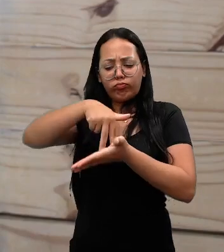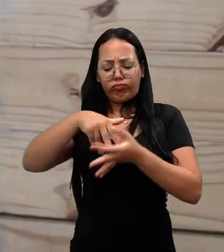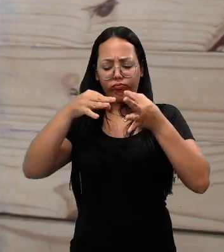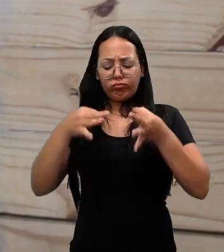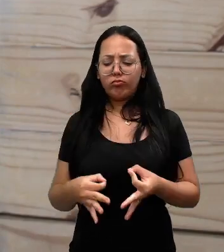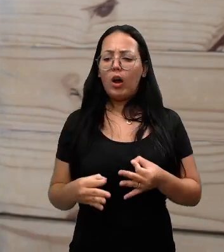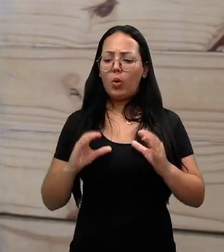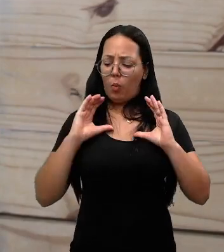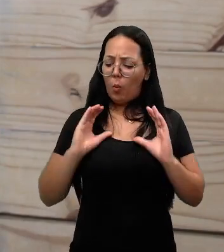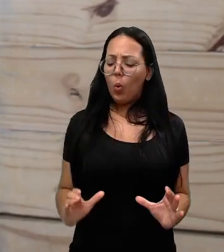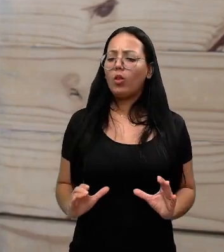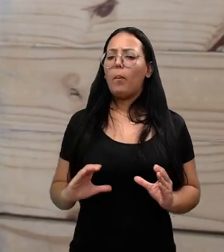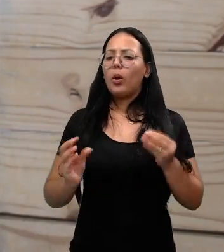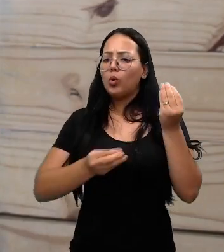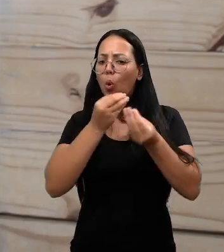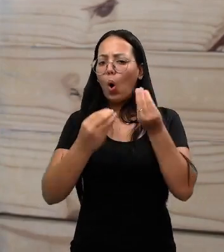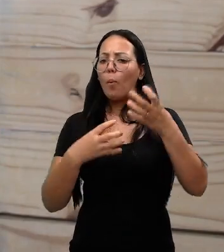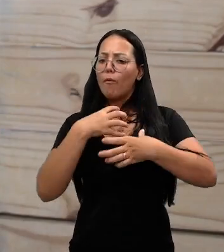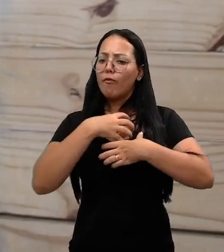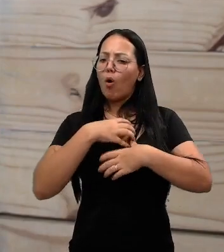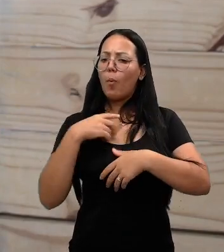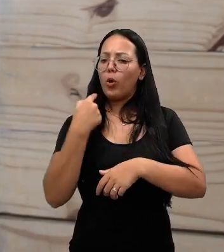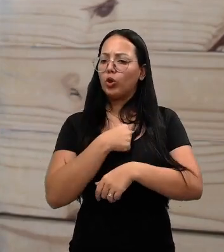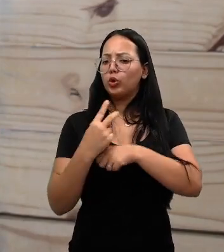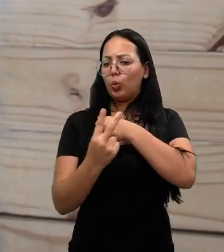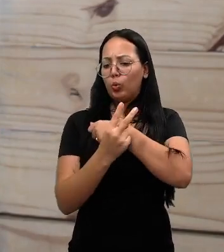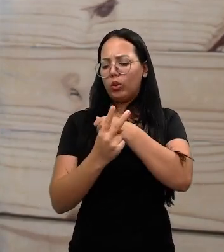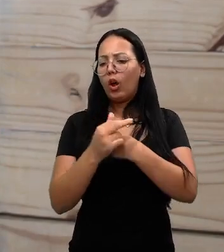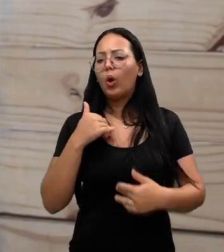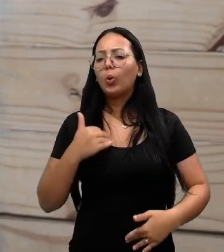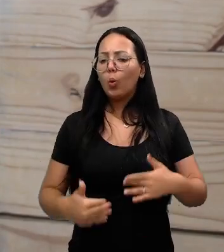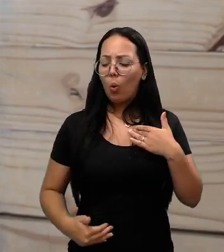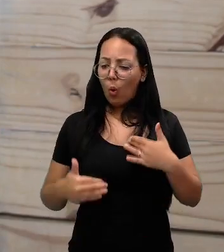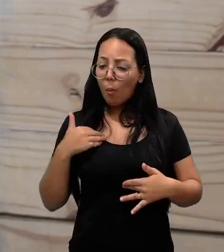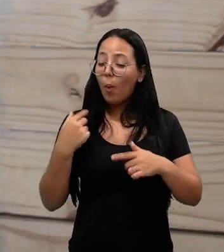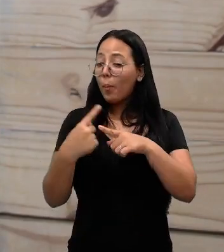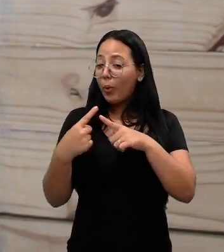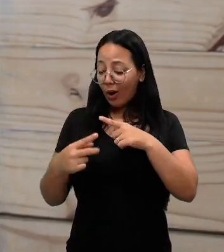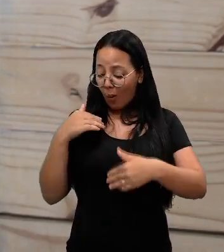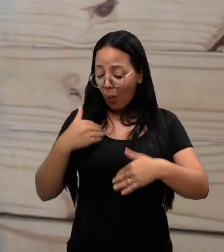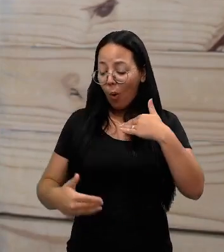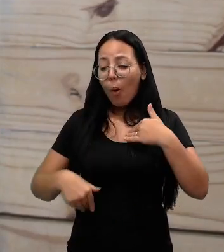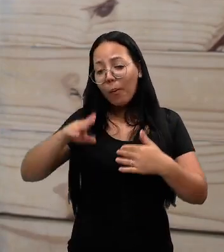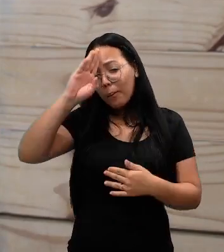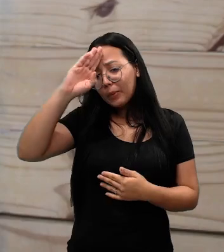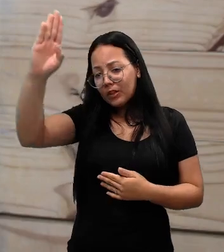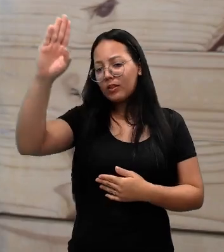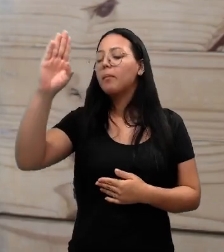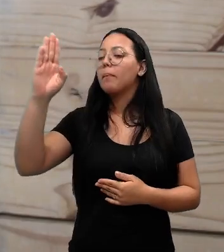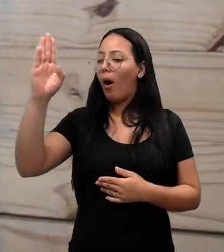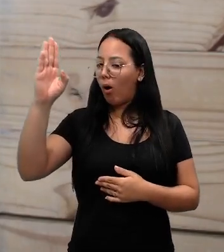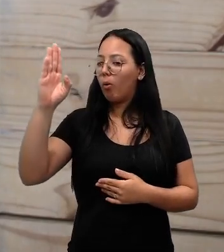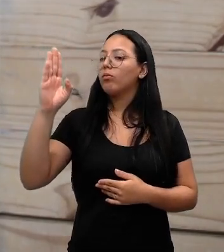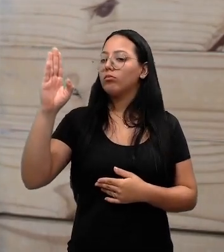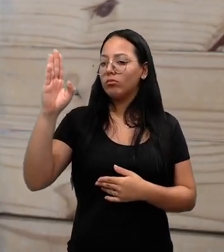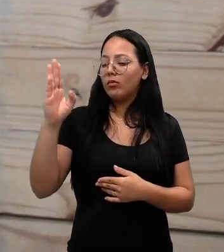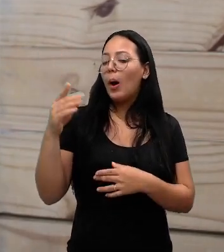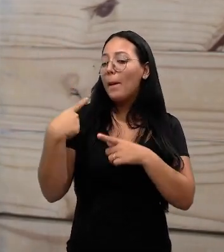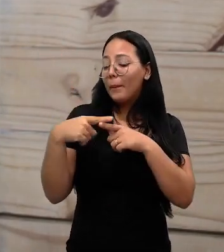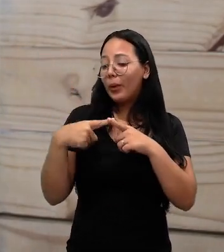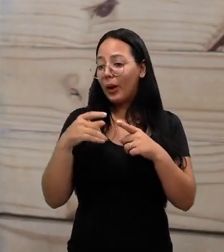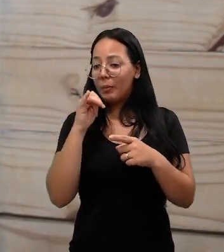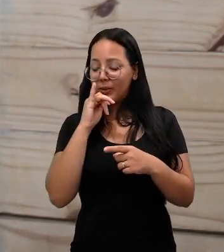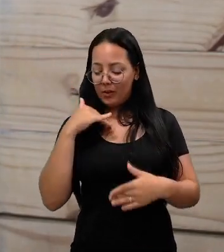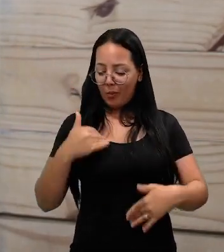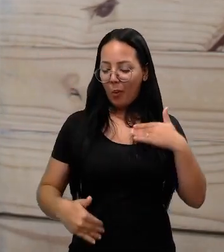né? Nossa forma de cuidar do nosso corpo. E o nosso corpo é o nosso principal instrumento. É através dele que a gente